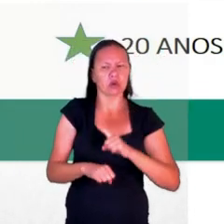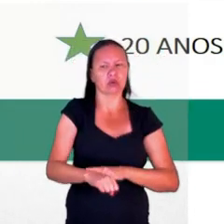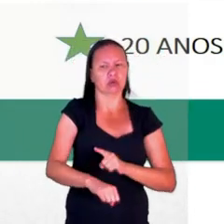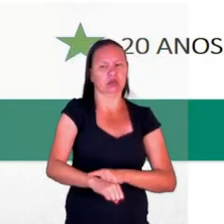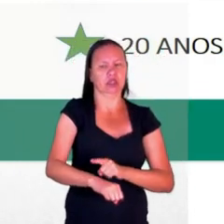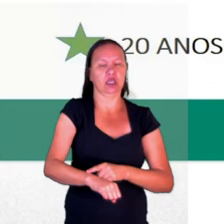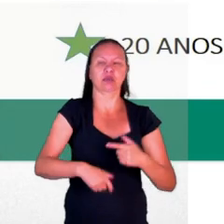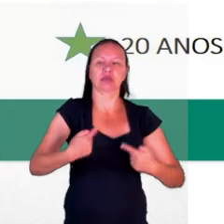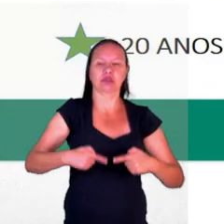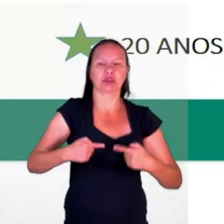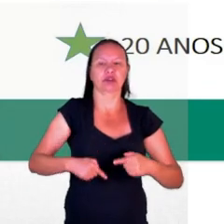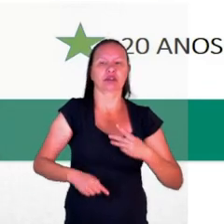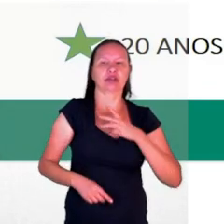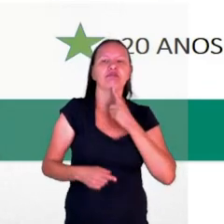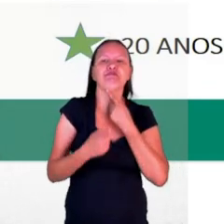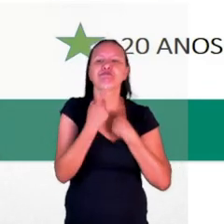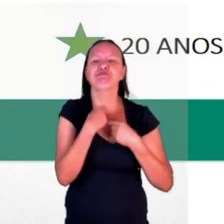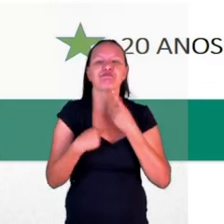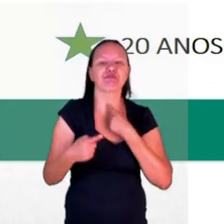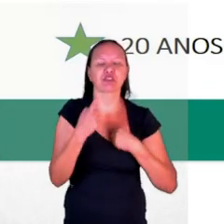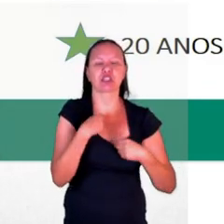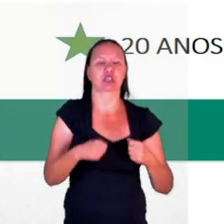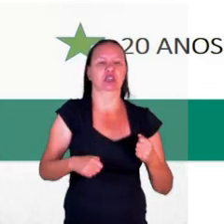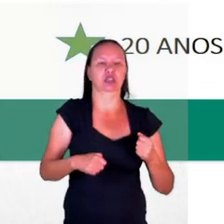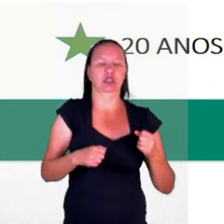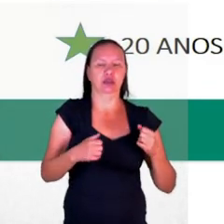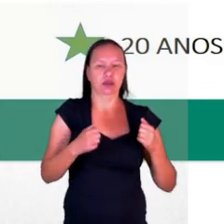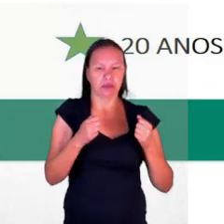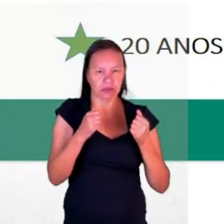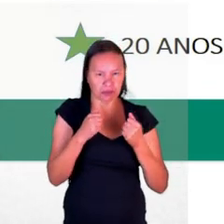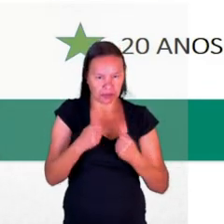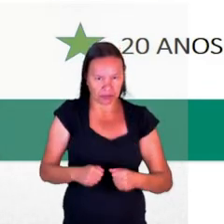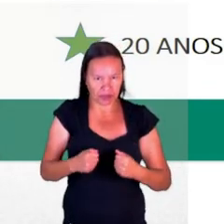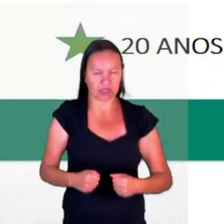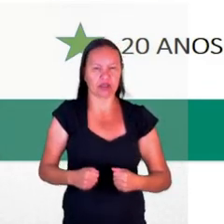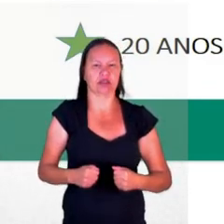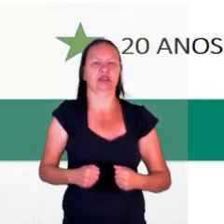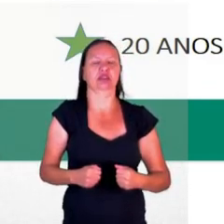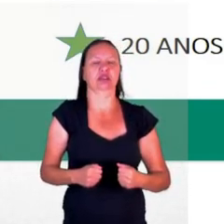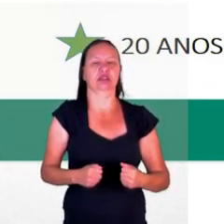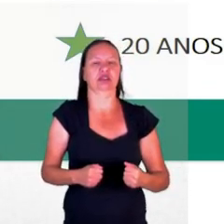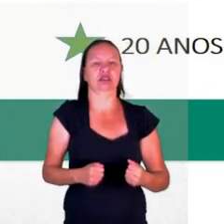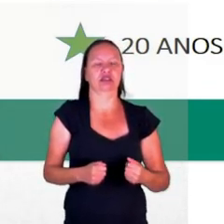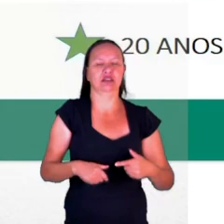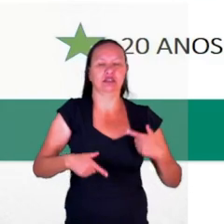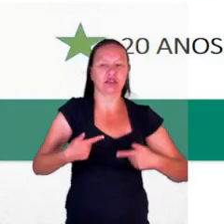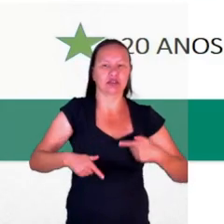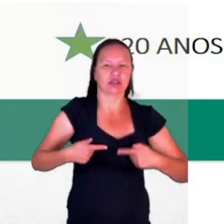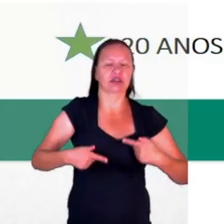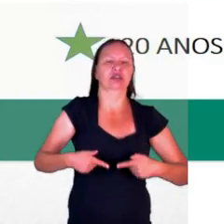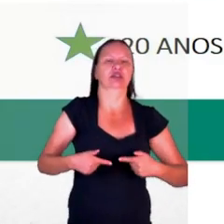política né é possível eh conseguir muita coisa com esse enorme poder que vocês têm né enquanto agente do sistema